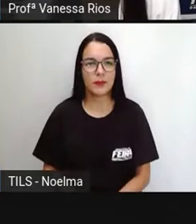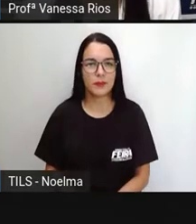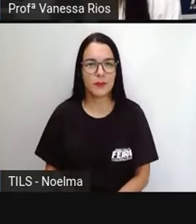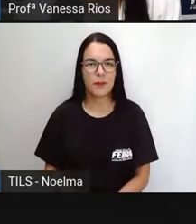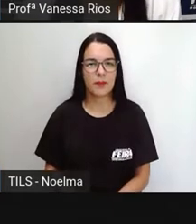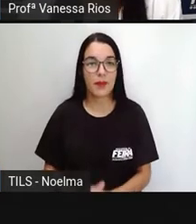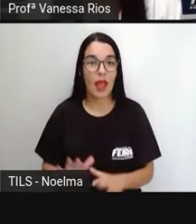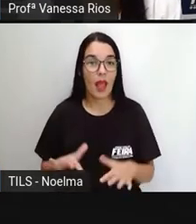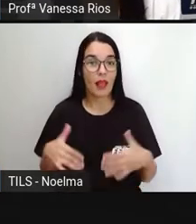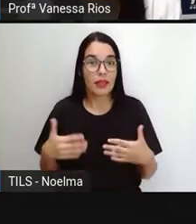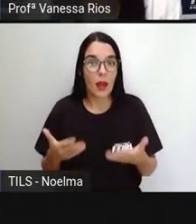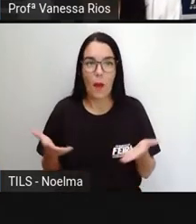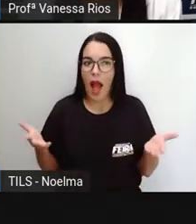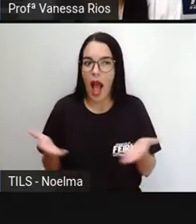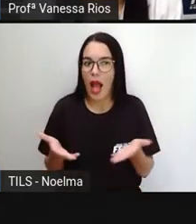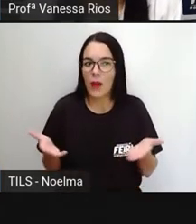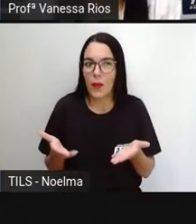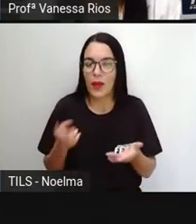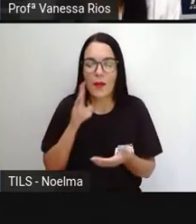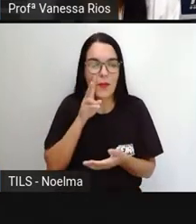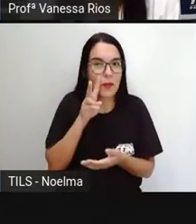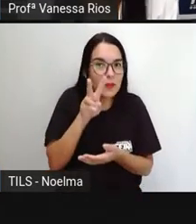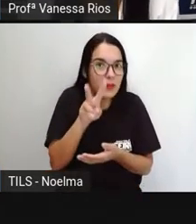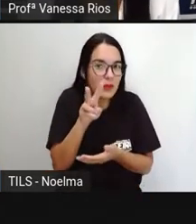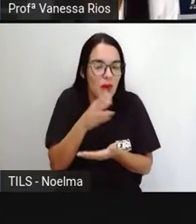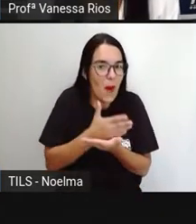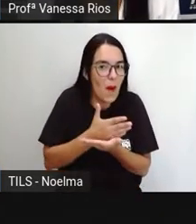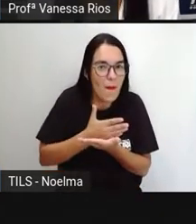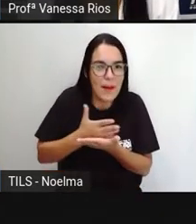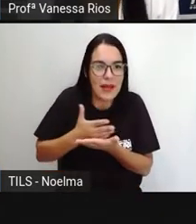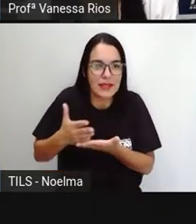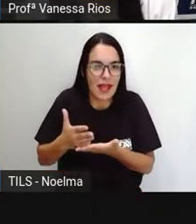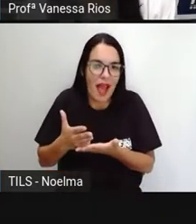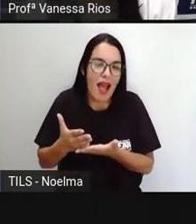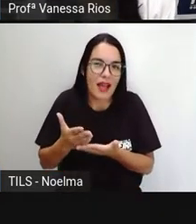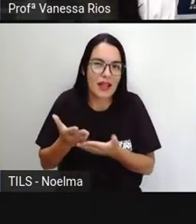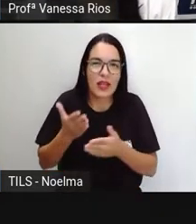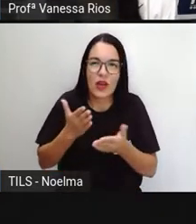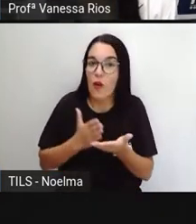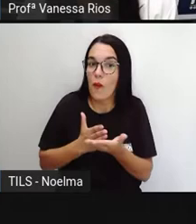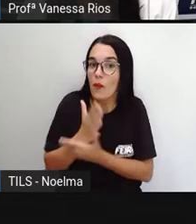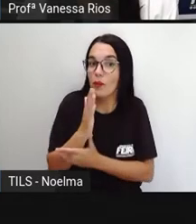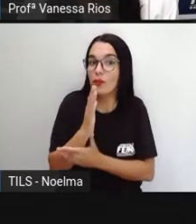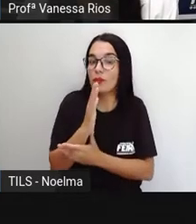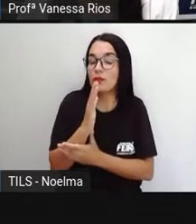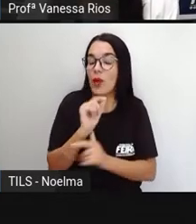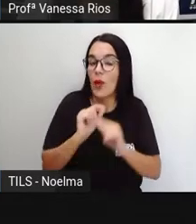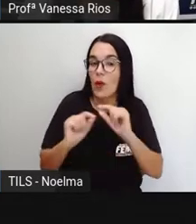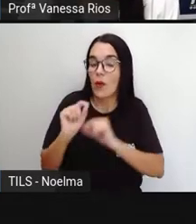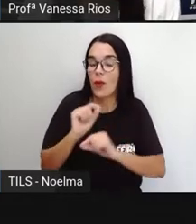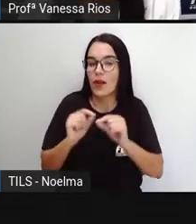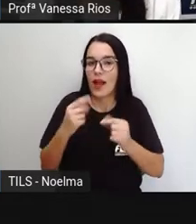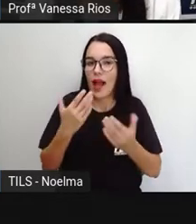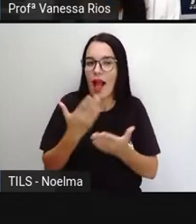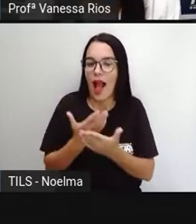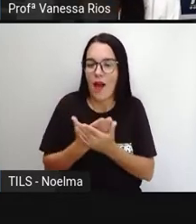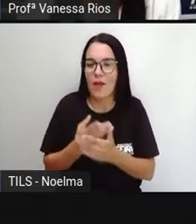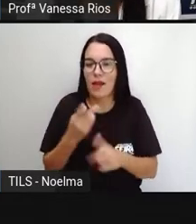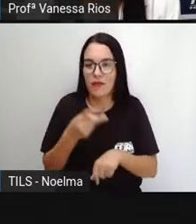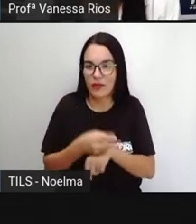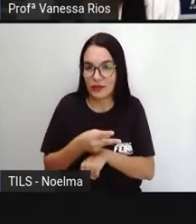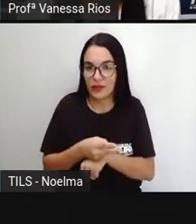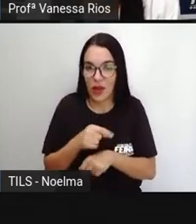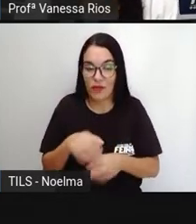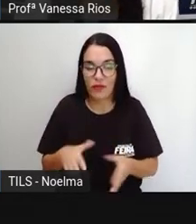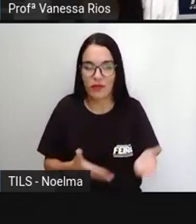Para iniciar, né, e para observar melhor, como introdução aí ao nosso contexto, à nossa videoaula,